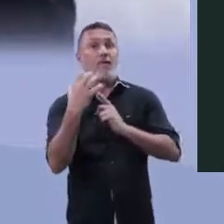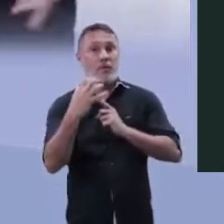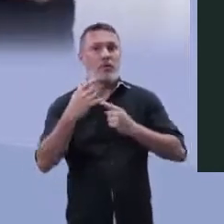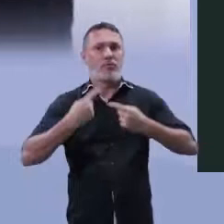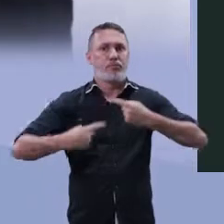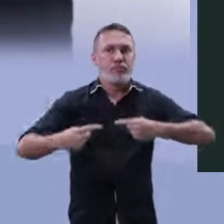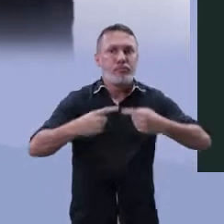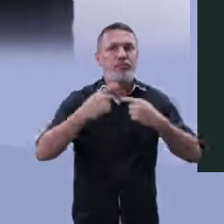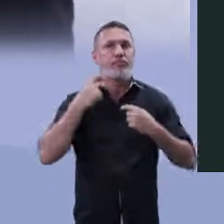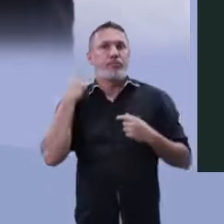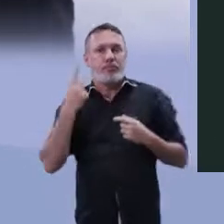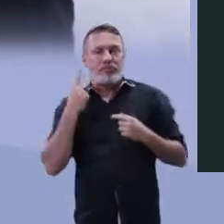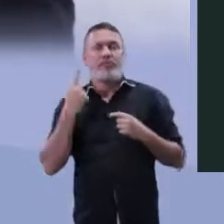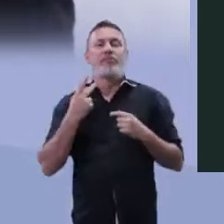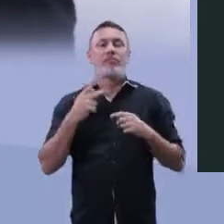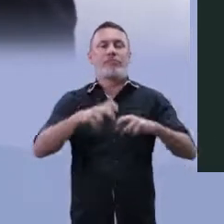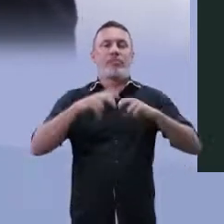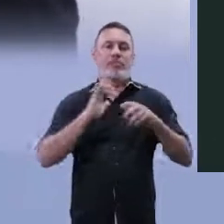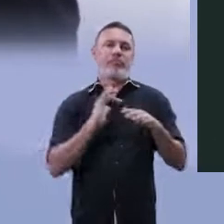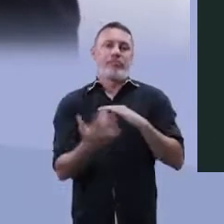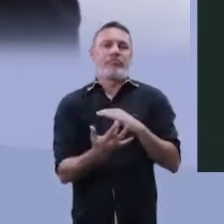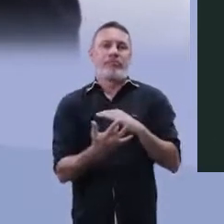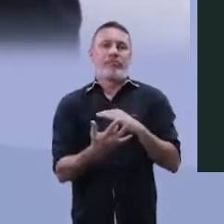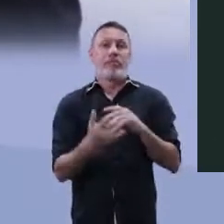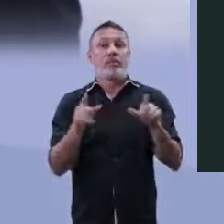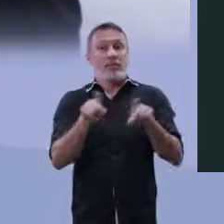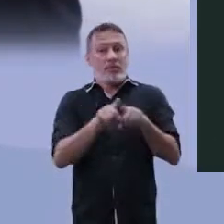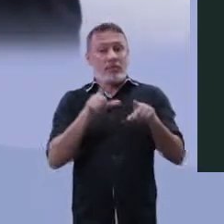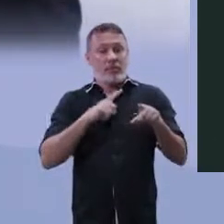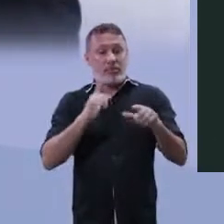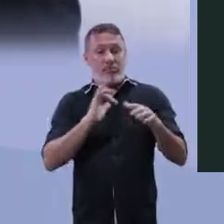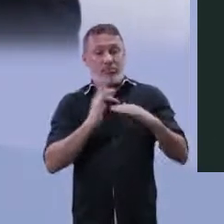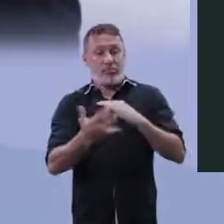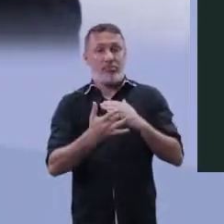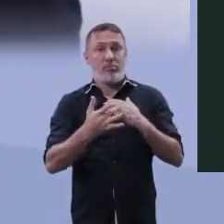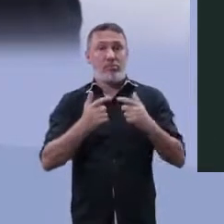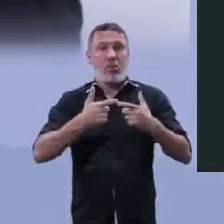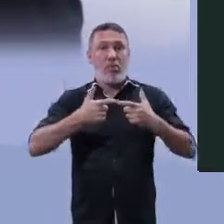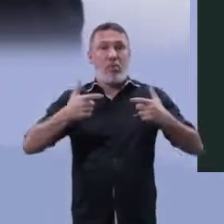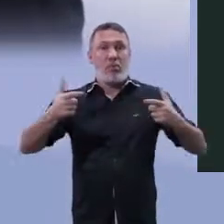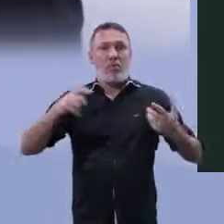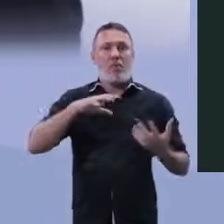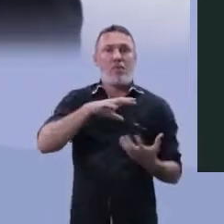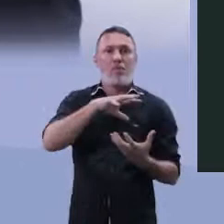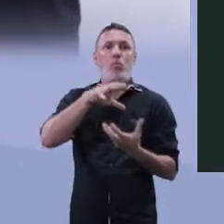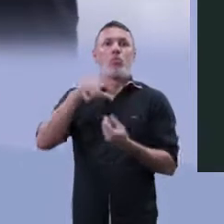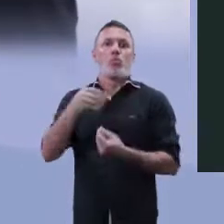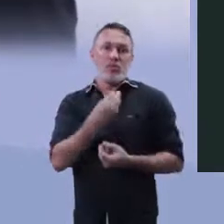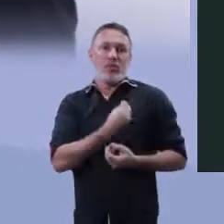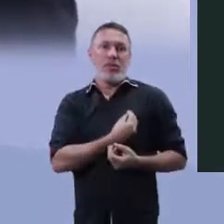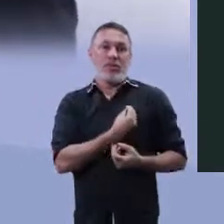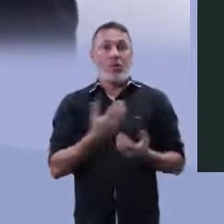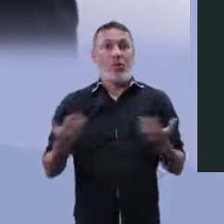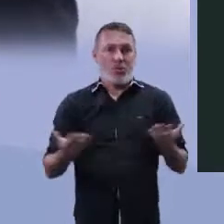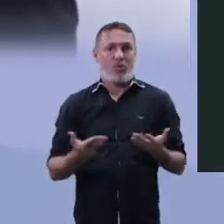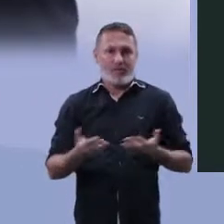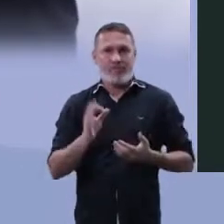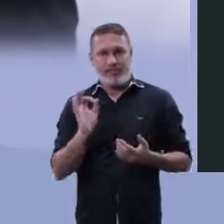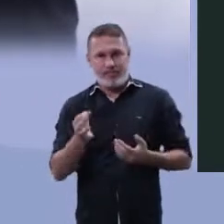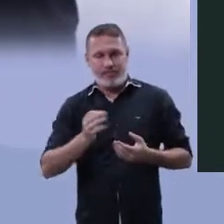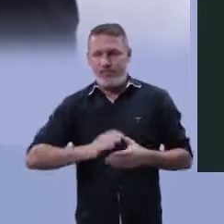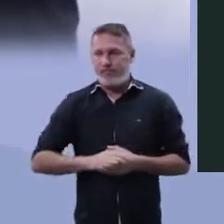novos costumes, influenciando politicamente. Então, esse é o cenário que a gente vai ver com as redes sociais, né, e a sua